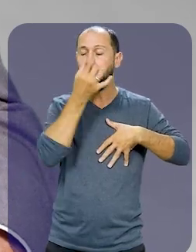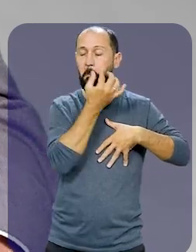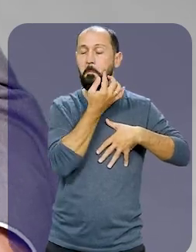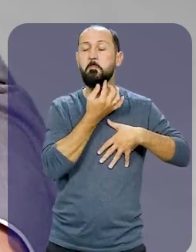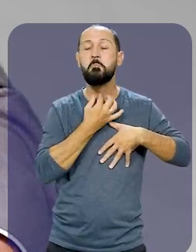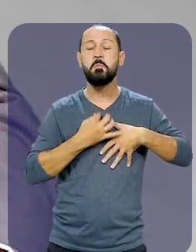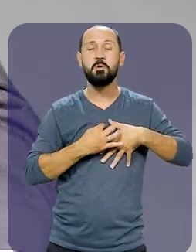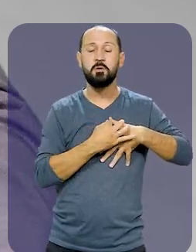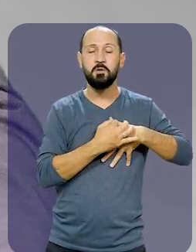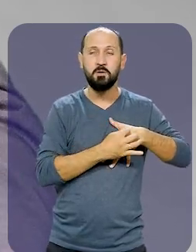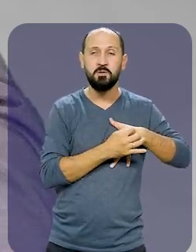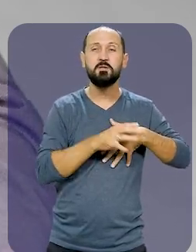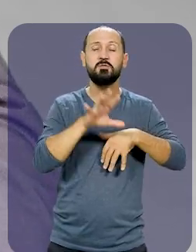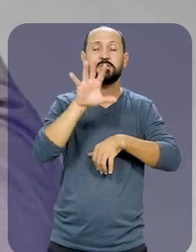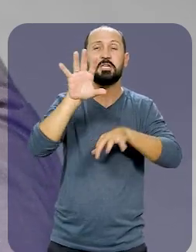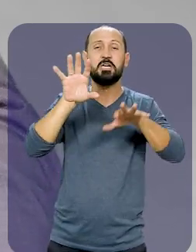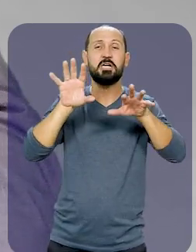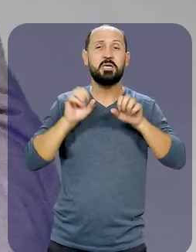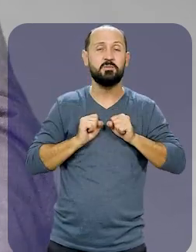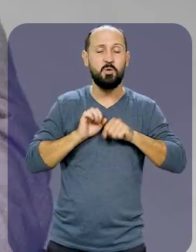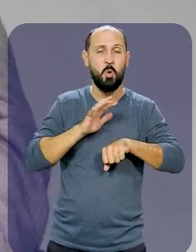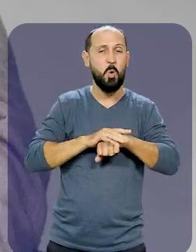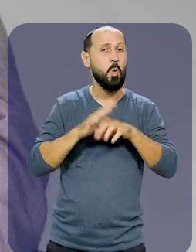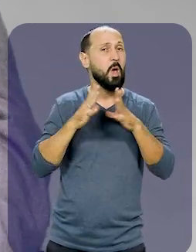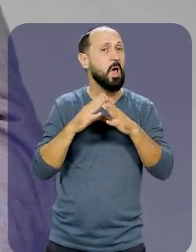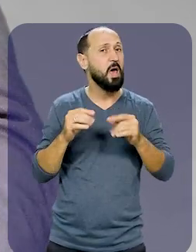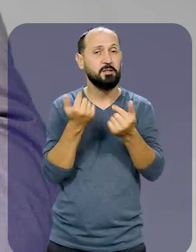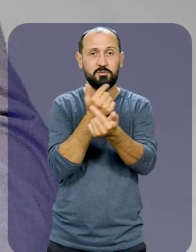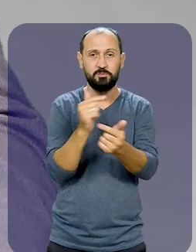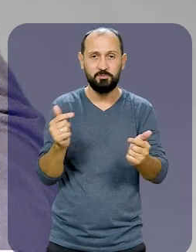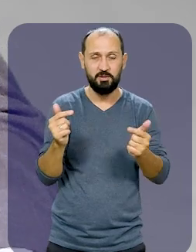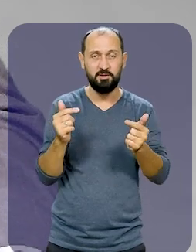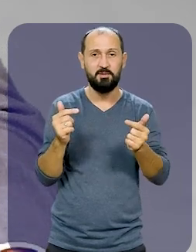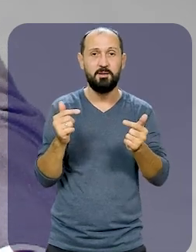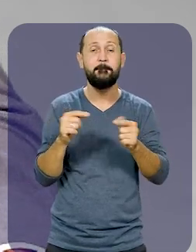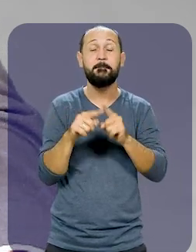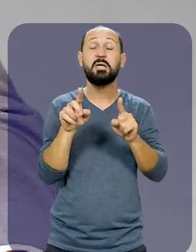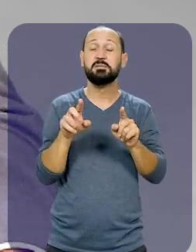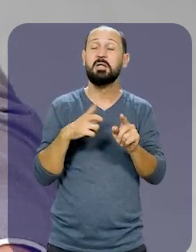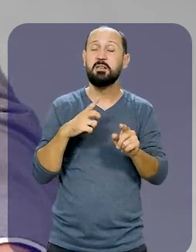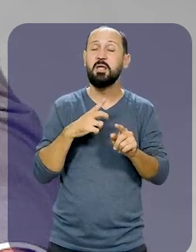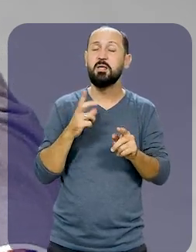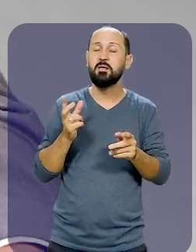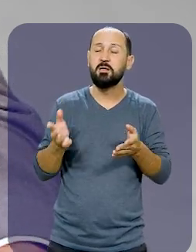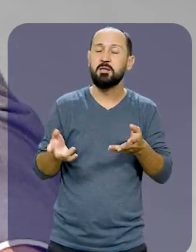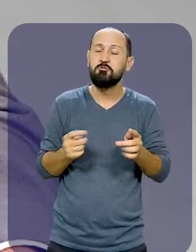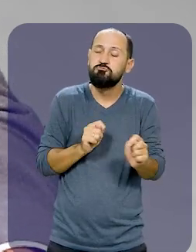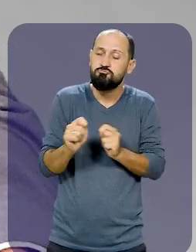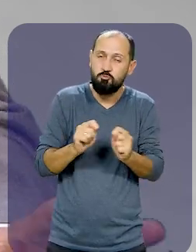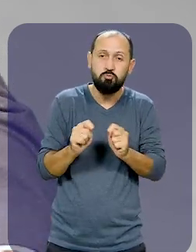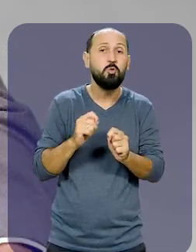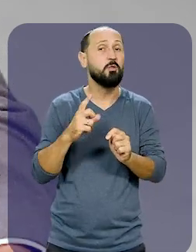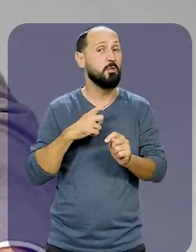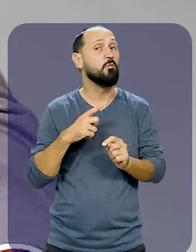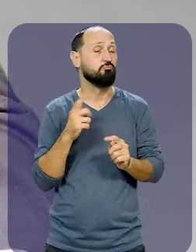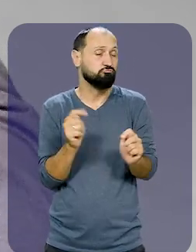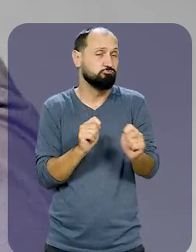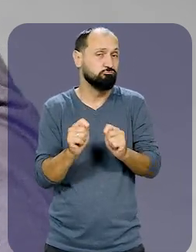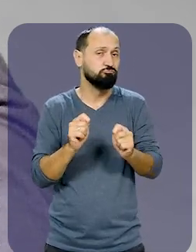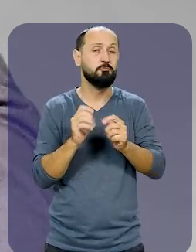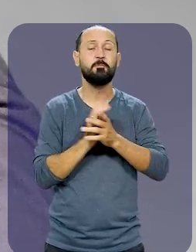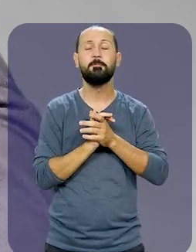aéreas, crônica, que não tem cura, mas tem controle, como eu sempre quero dizer isso, tem